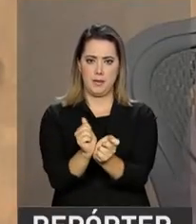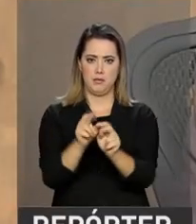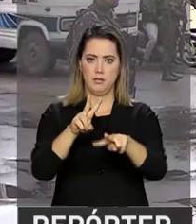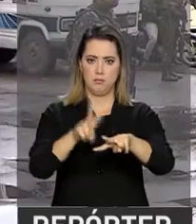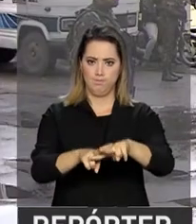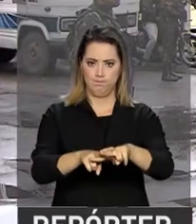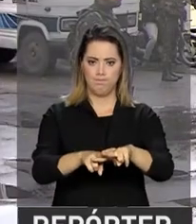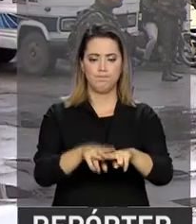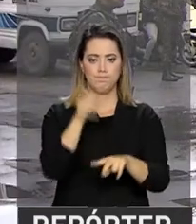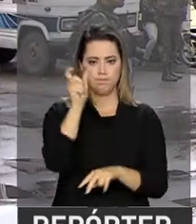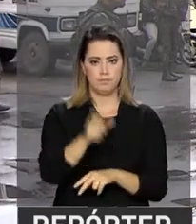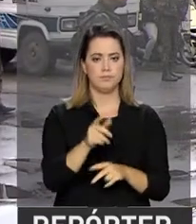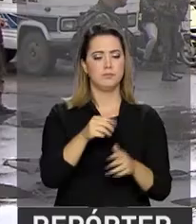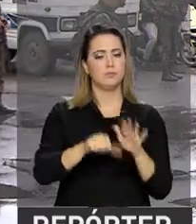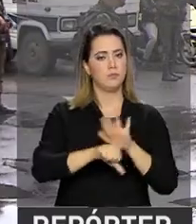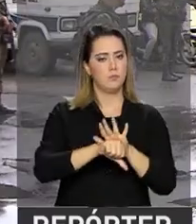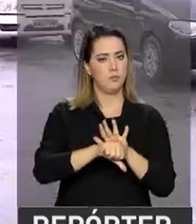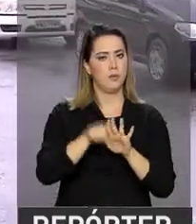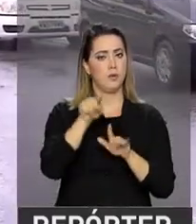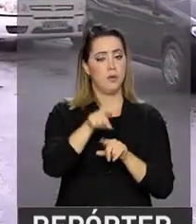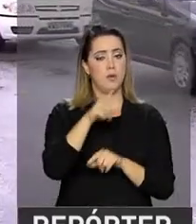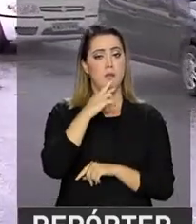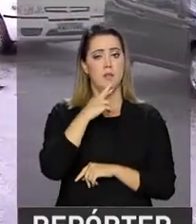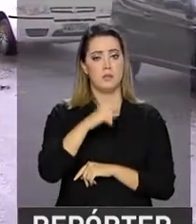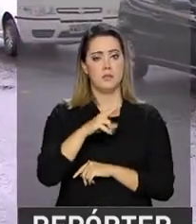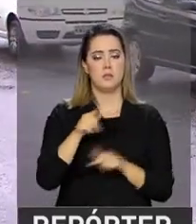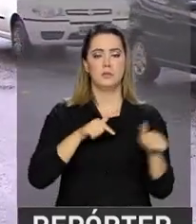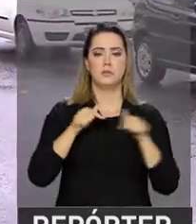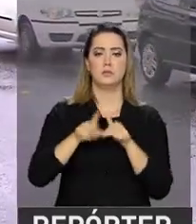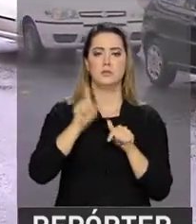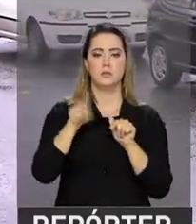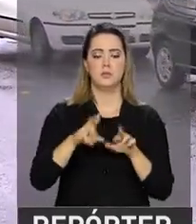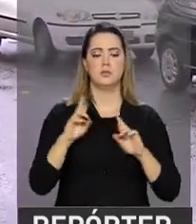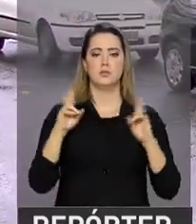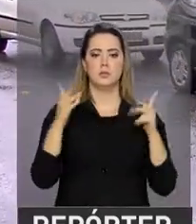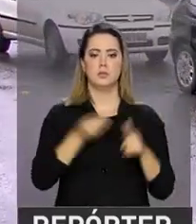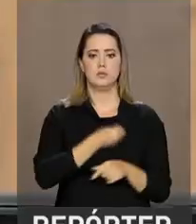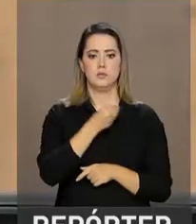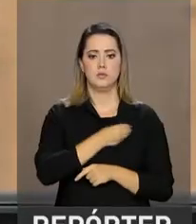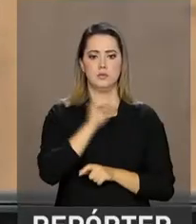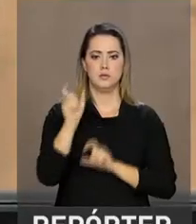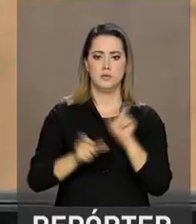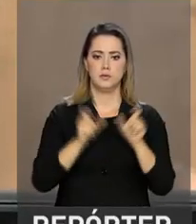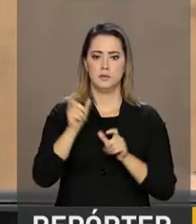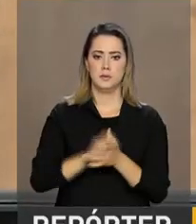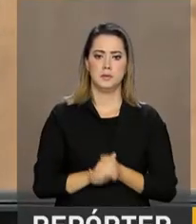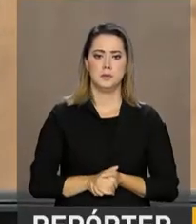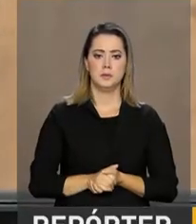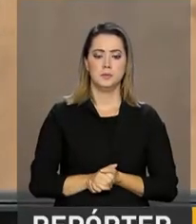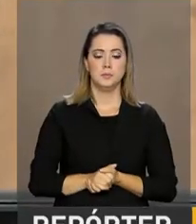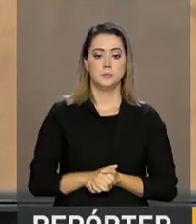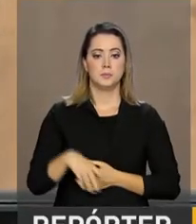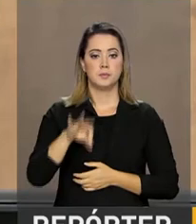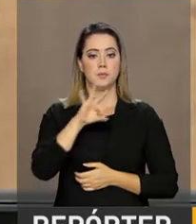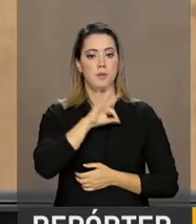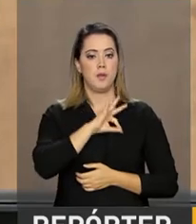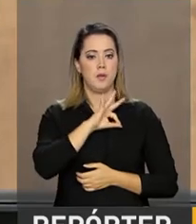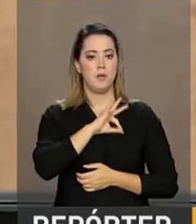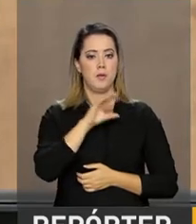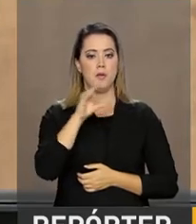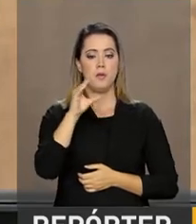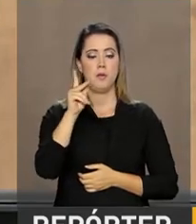e Controle, os resultados da operação já fazem diferença na vida das pessoas. A Polícia Civil recentemente prendeu o chefe do